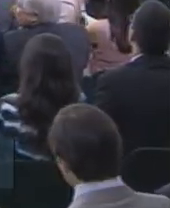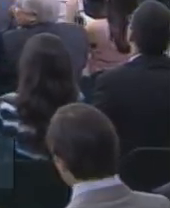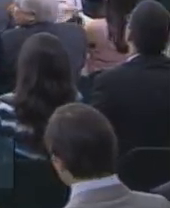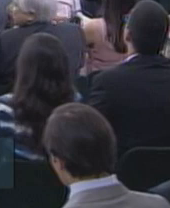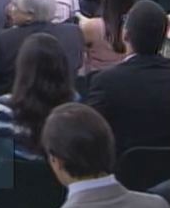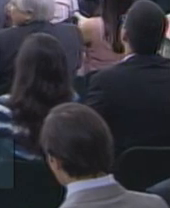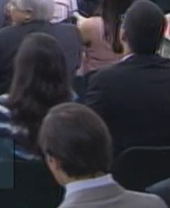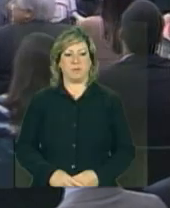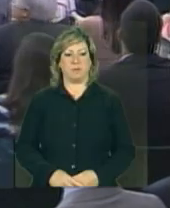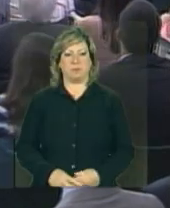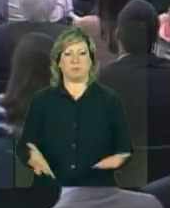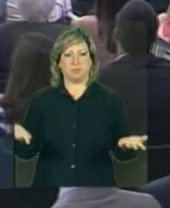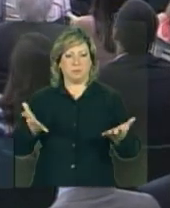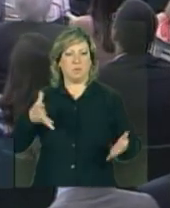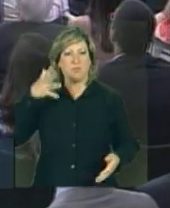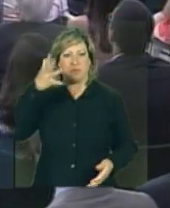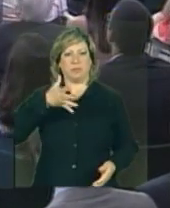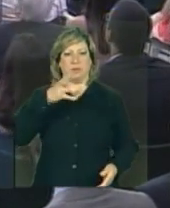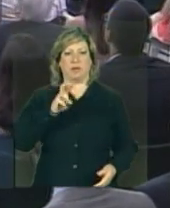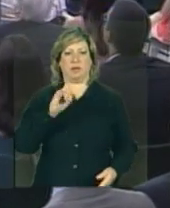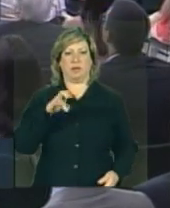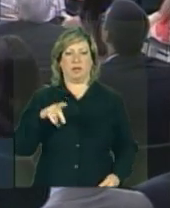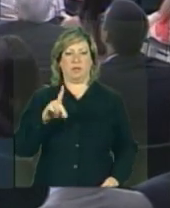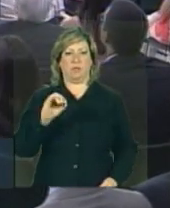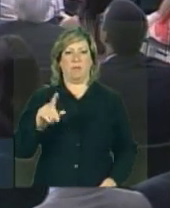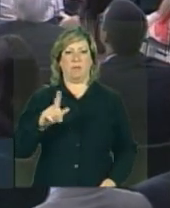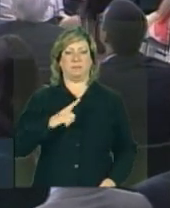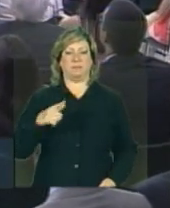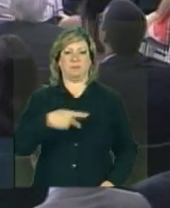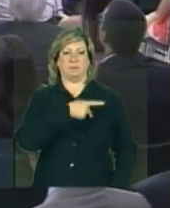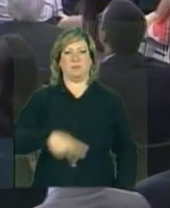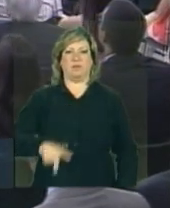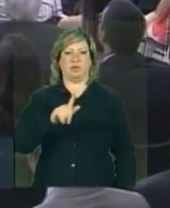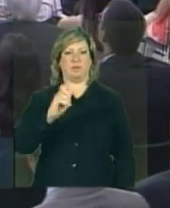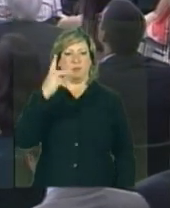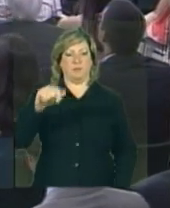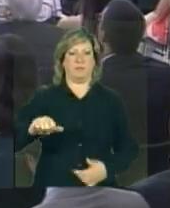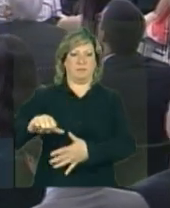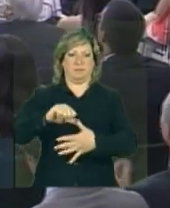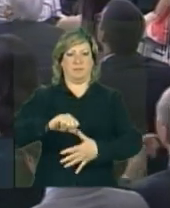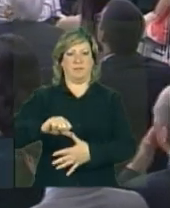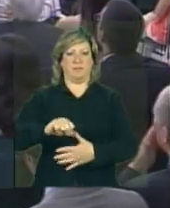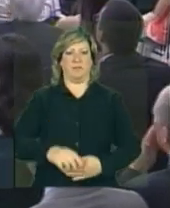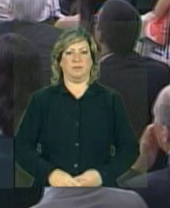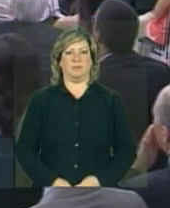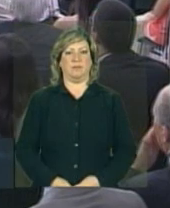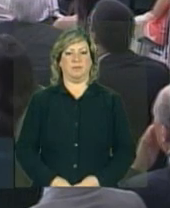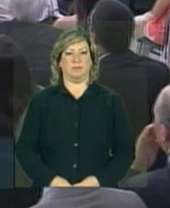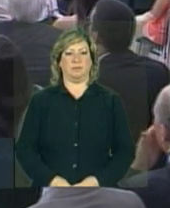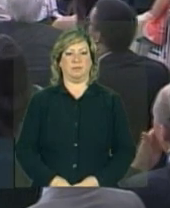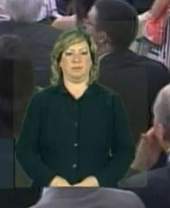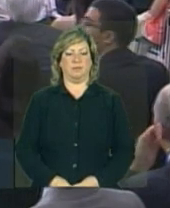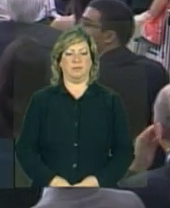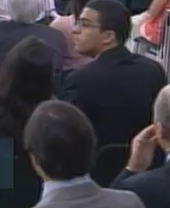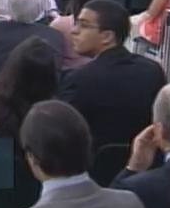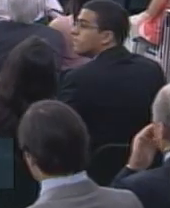Ouviremos a seguir as palavras do senhor Reinaldo Garcia, presidente da GE para a América Latina.